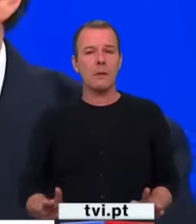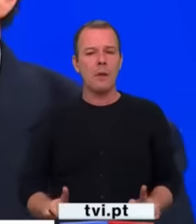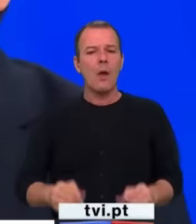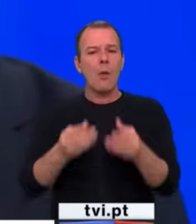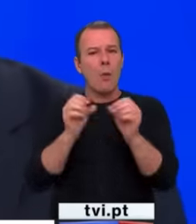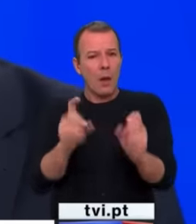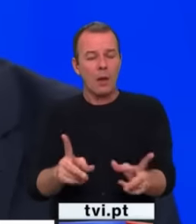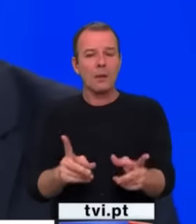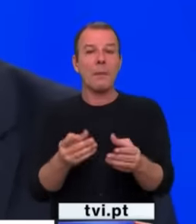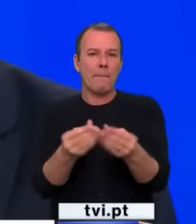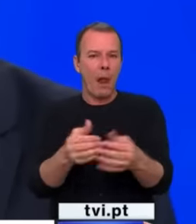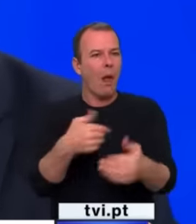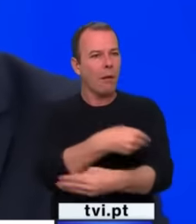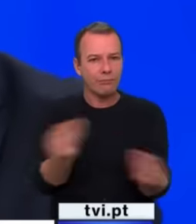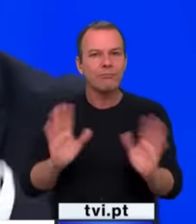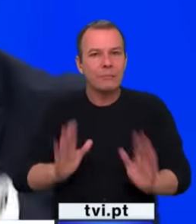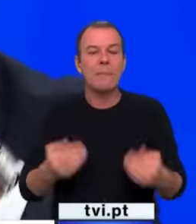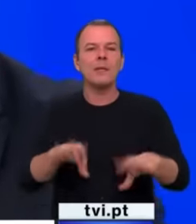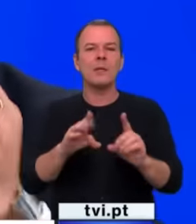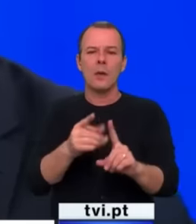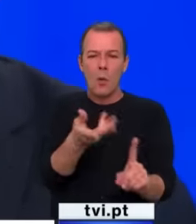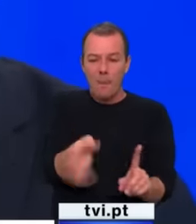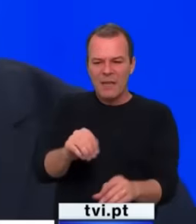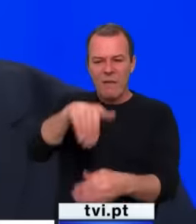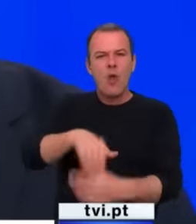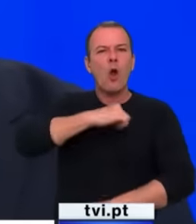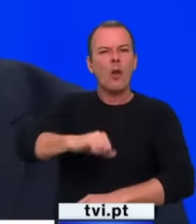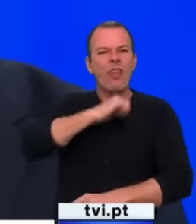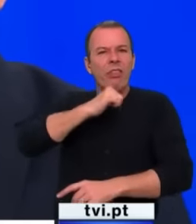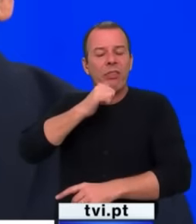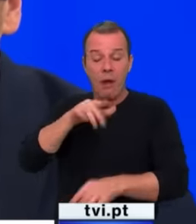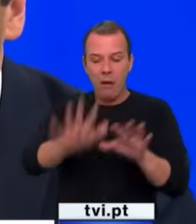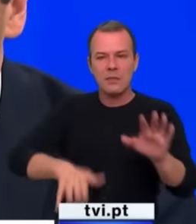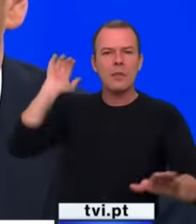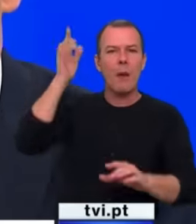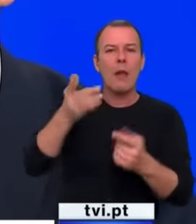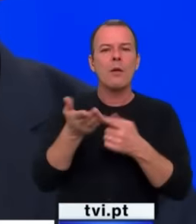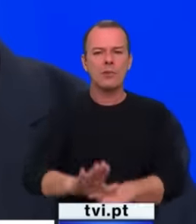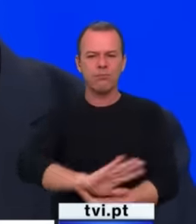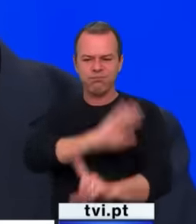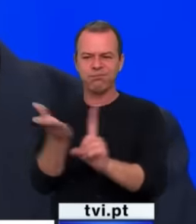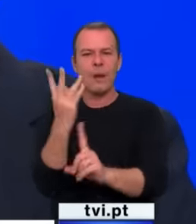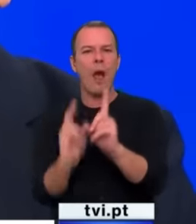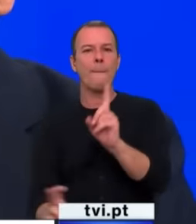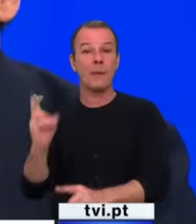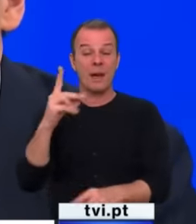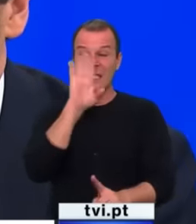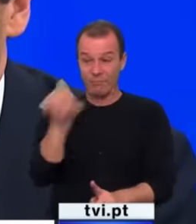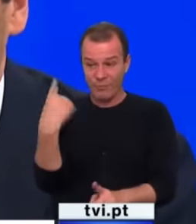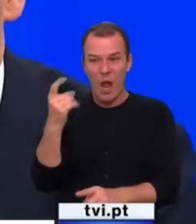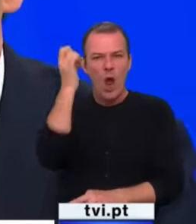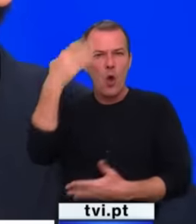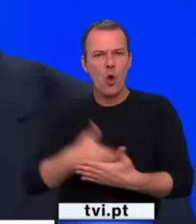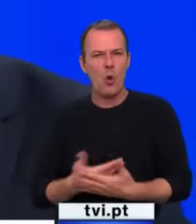meios. Mas enquanto não fizermos aquilo que o PS tem votado sempre contra na Assembleia da República, aumentar penas para quem é corrupto em Portugal, porque ficam sempre